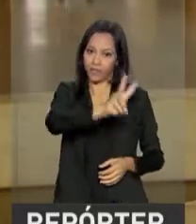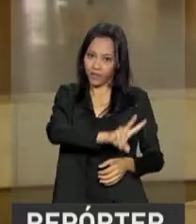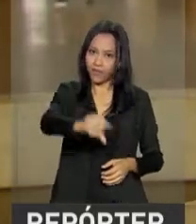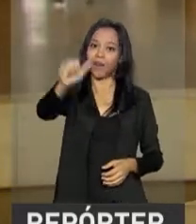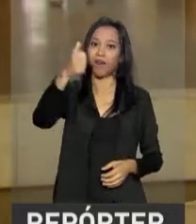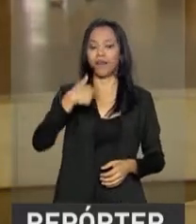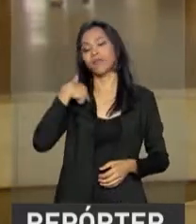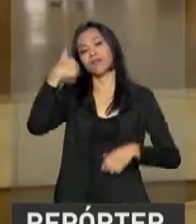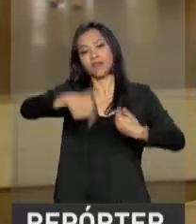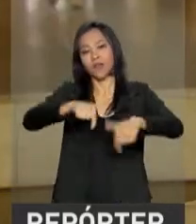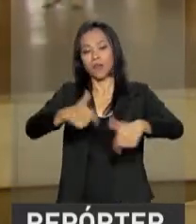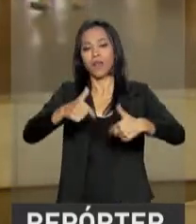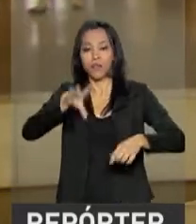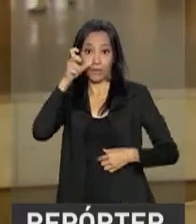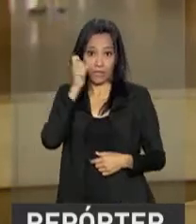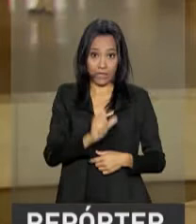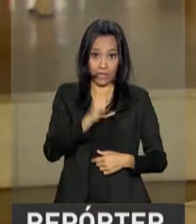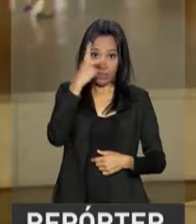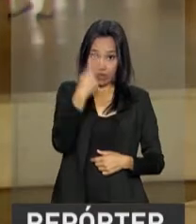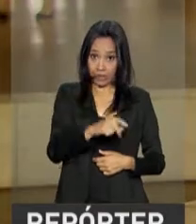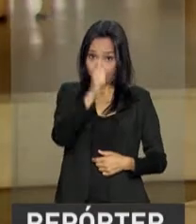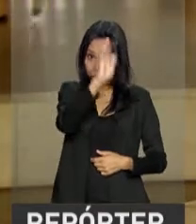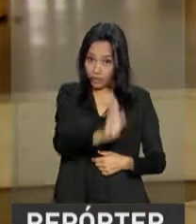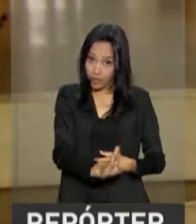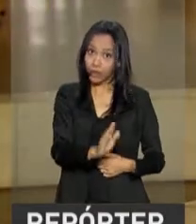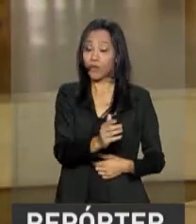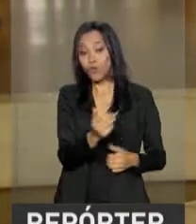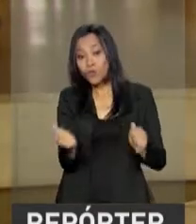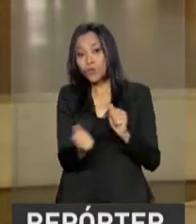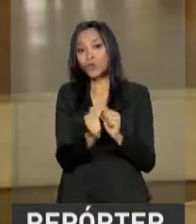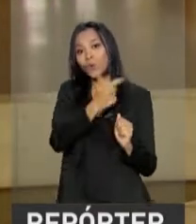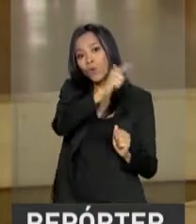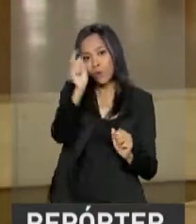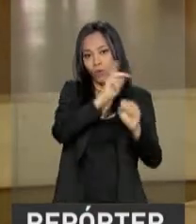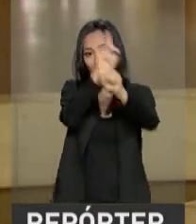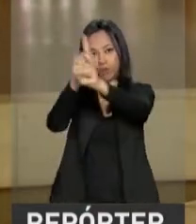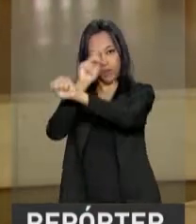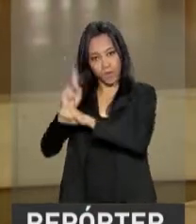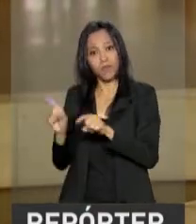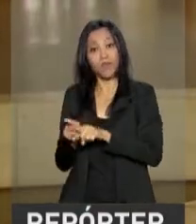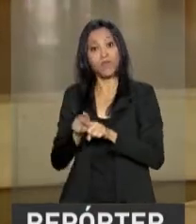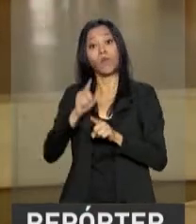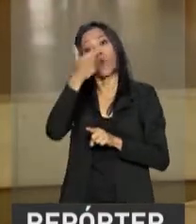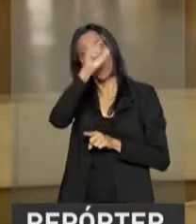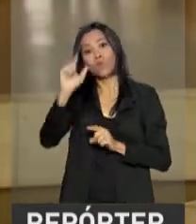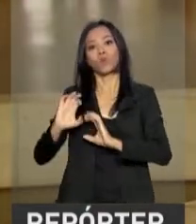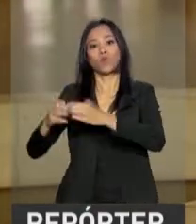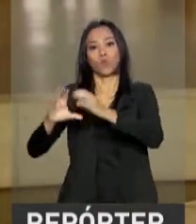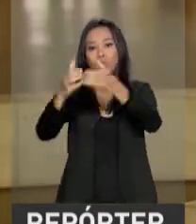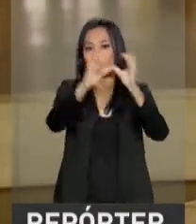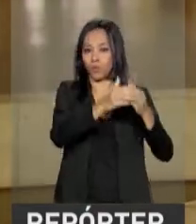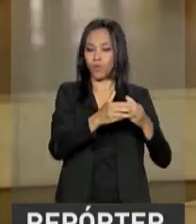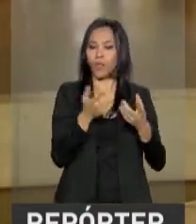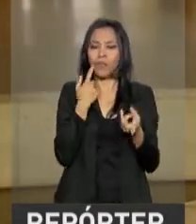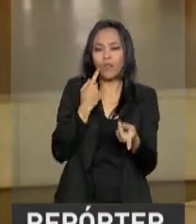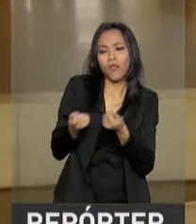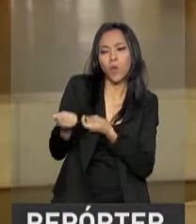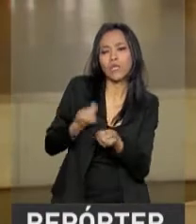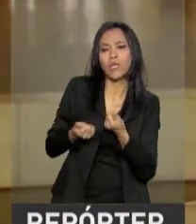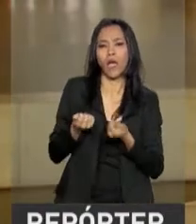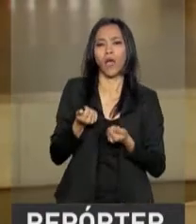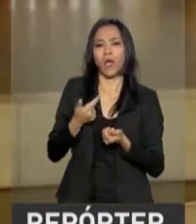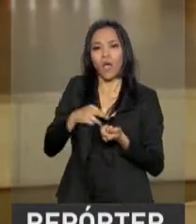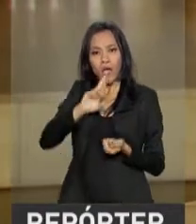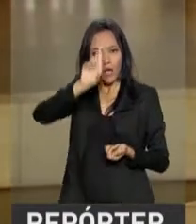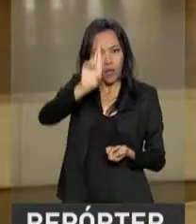na defesa dos interesses do país junto a outras nações e organismos internacionais, representar e negociar em nome do